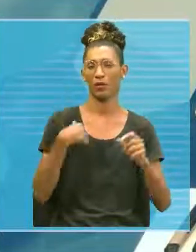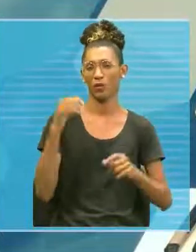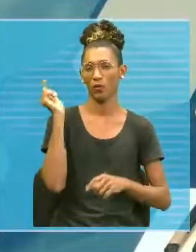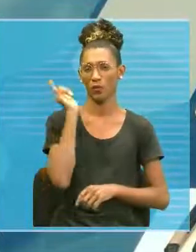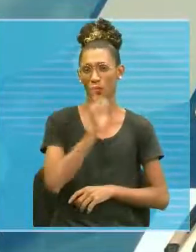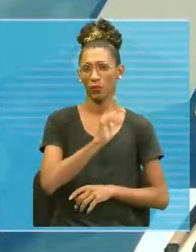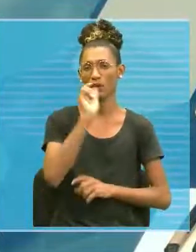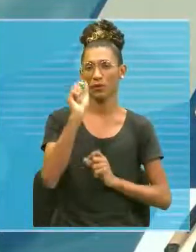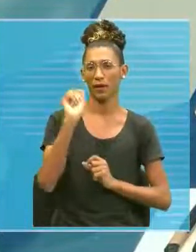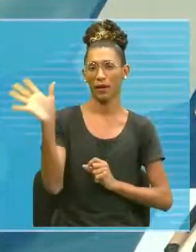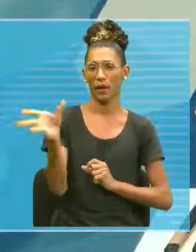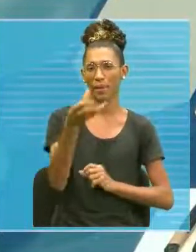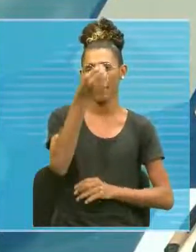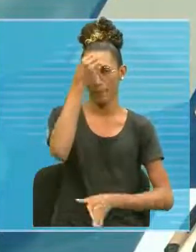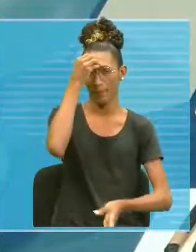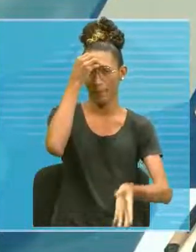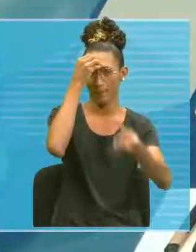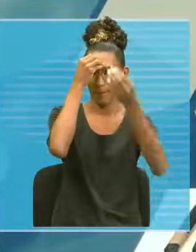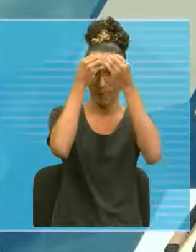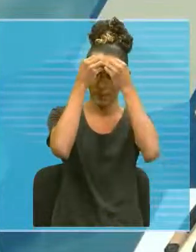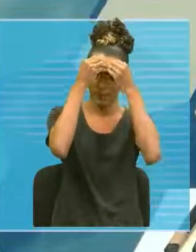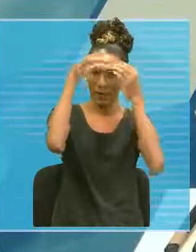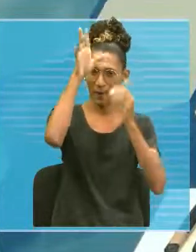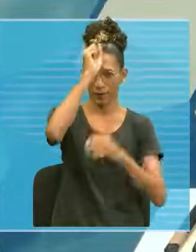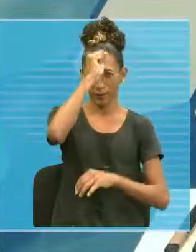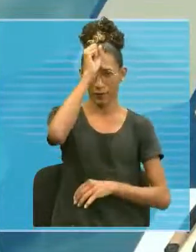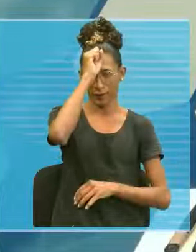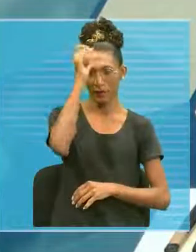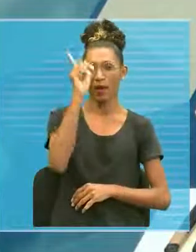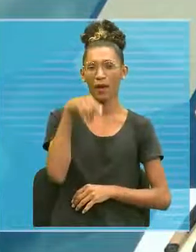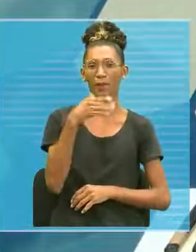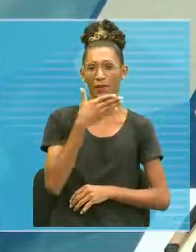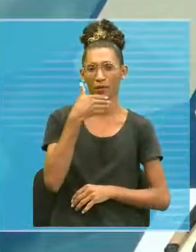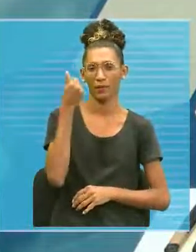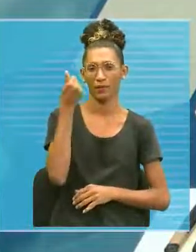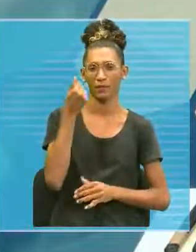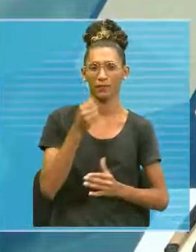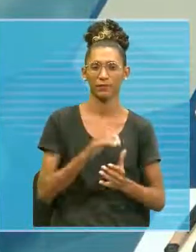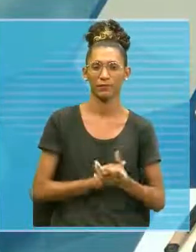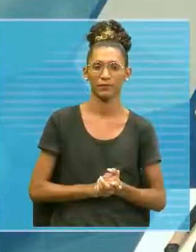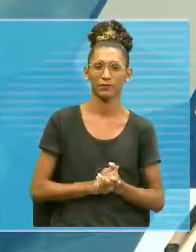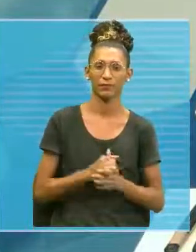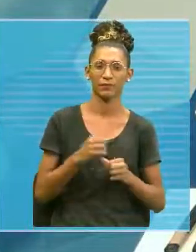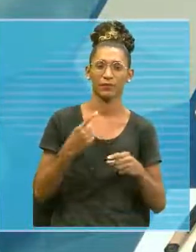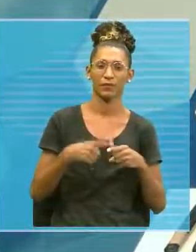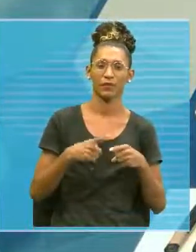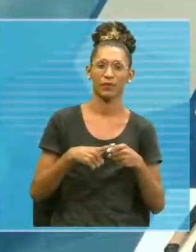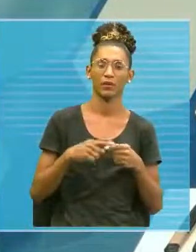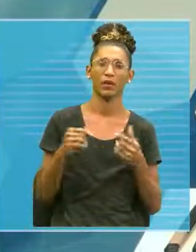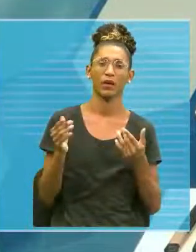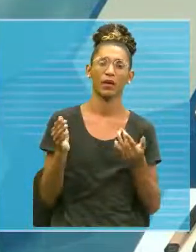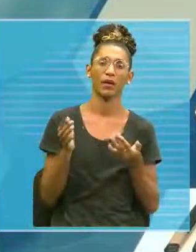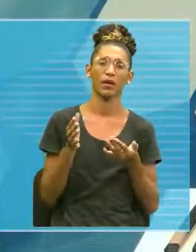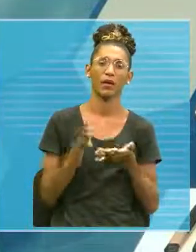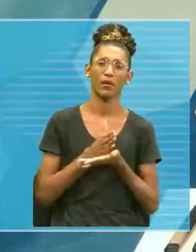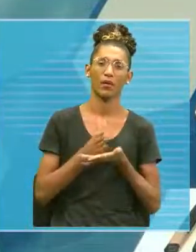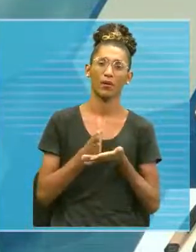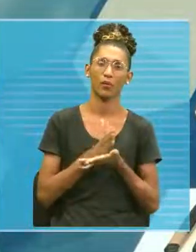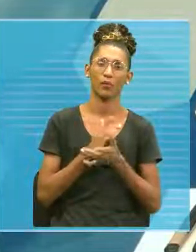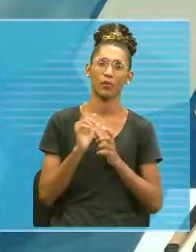trazer para o meio rouca e eu consegui entender melhor porque as questões